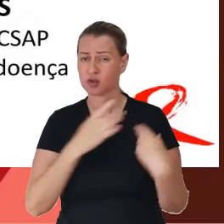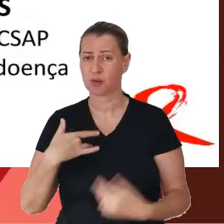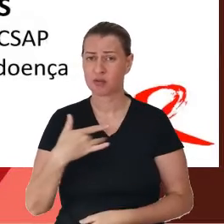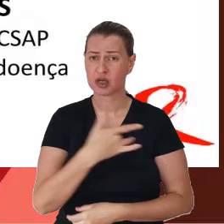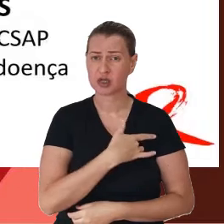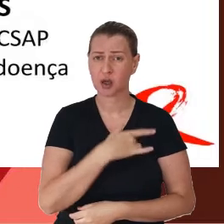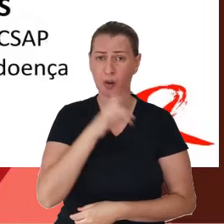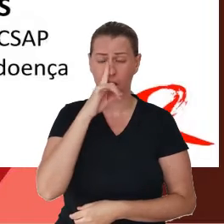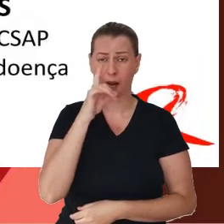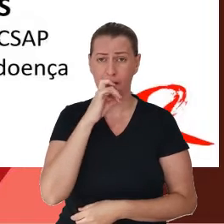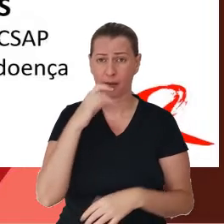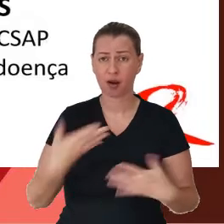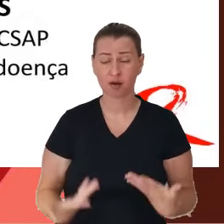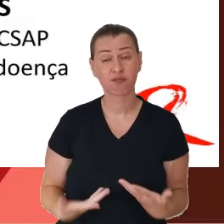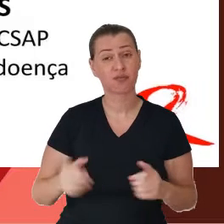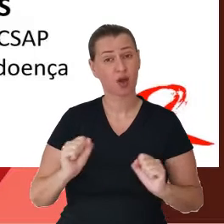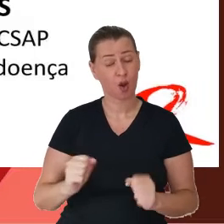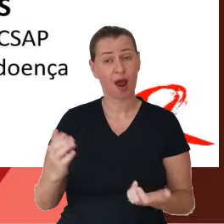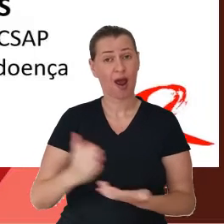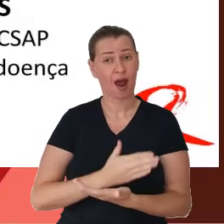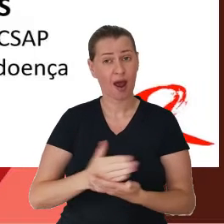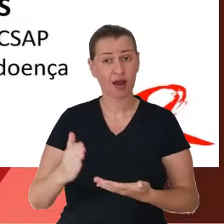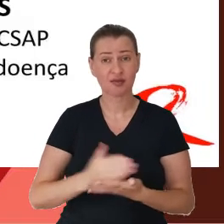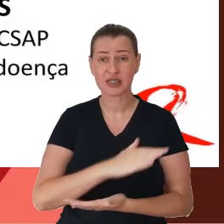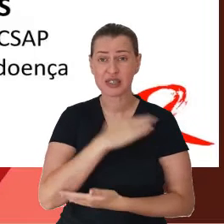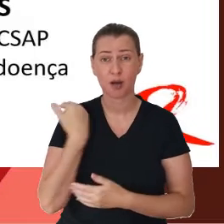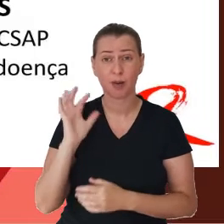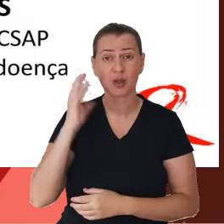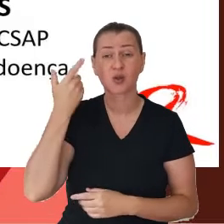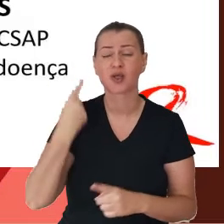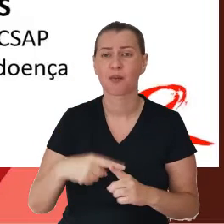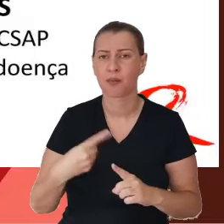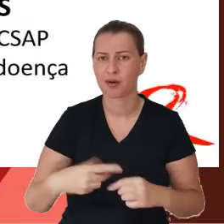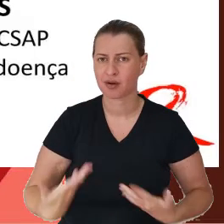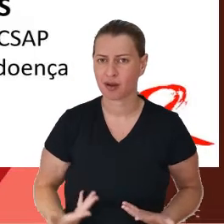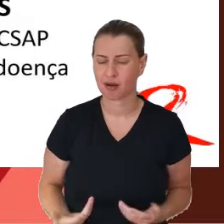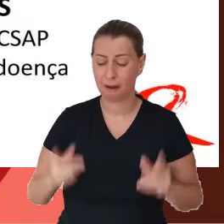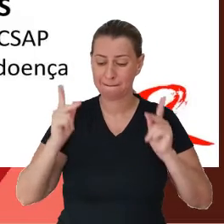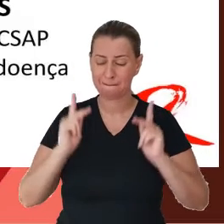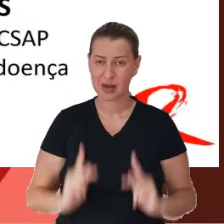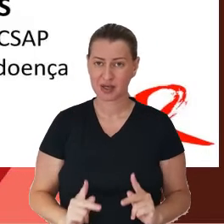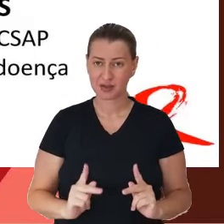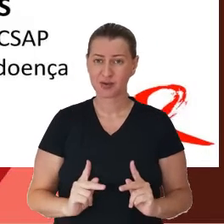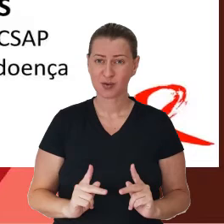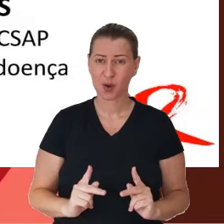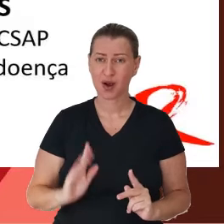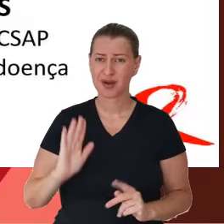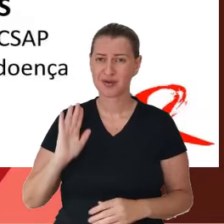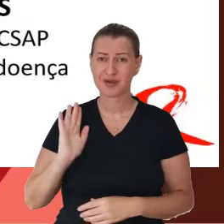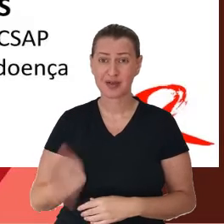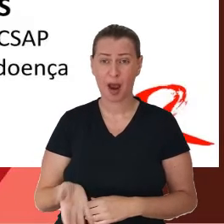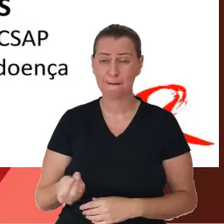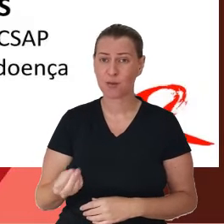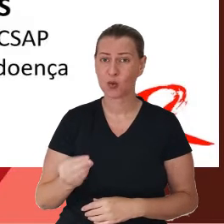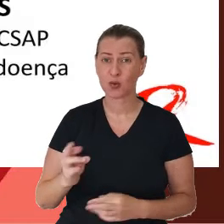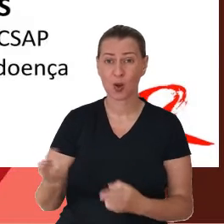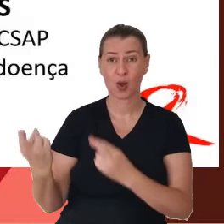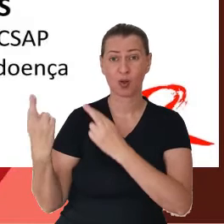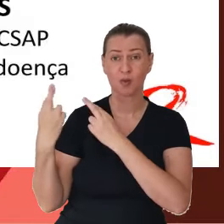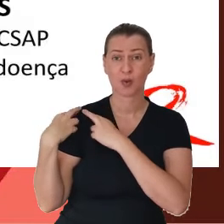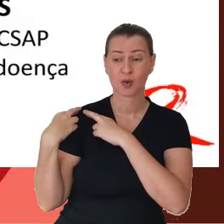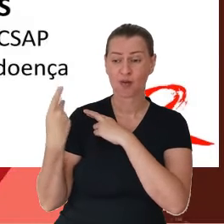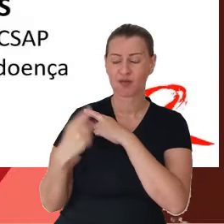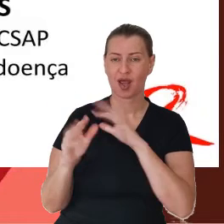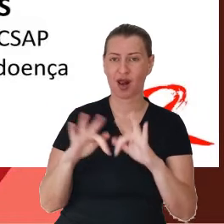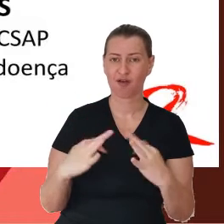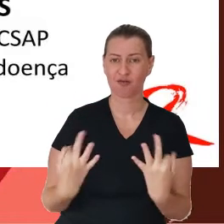dos pais. E muitas vezes esses óbitos acontecem porque, como a pessoa era a maior responsável pela sua